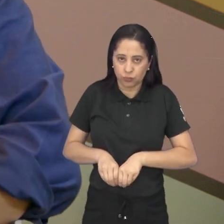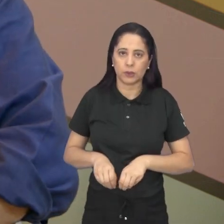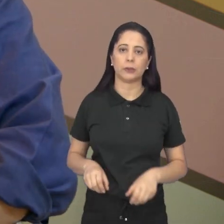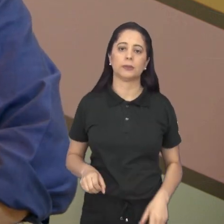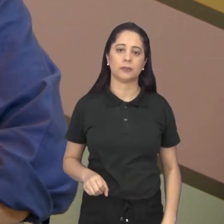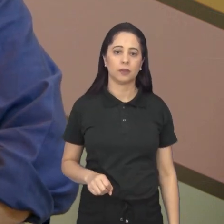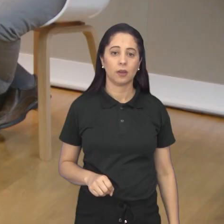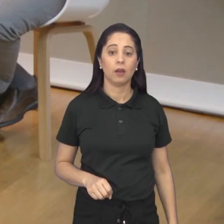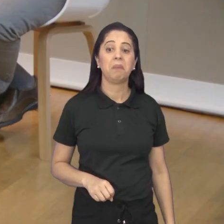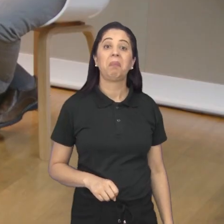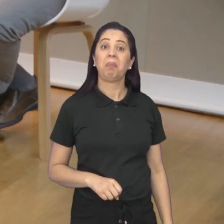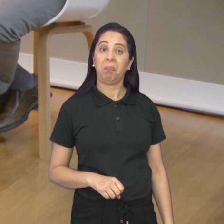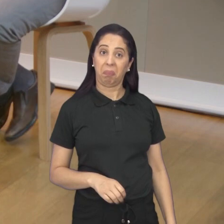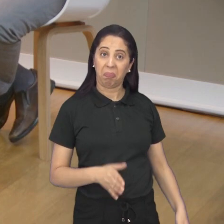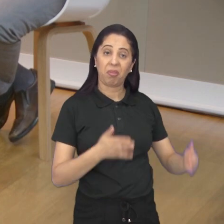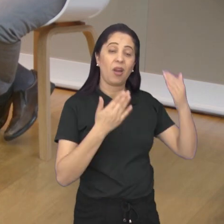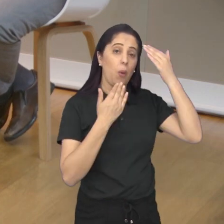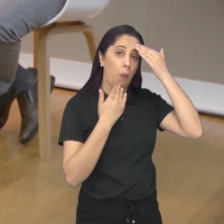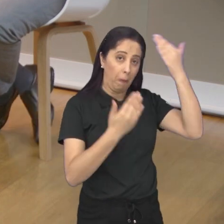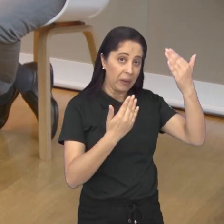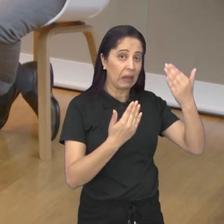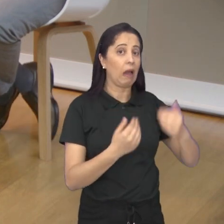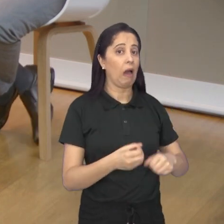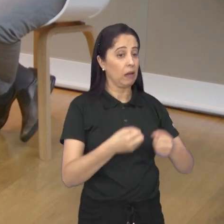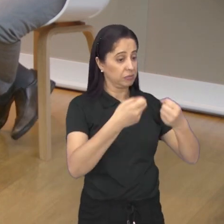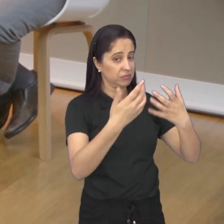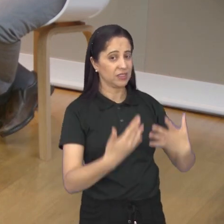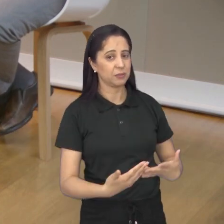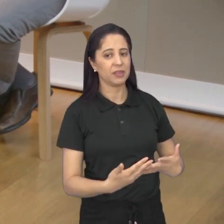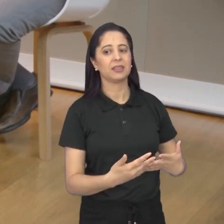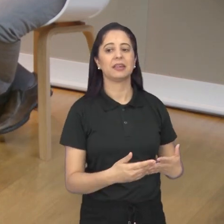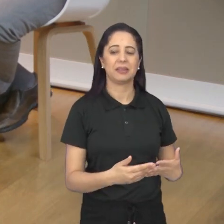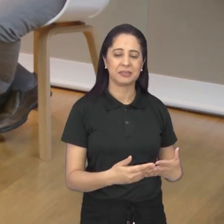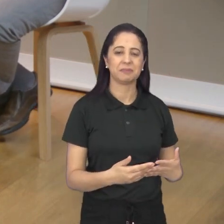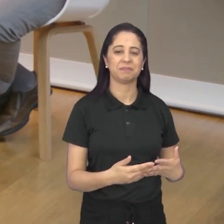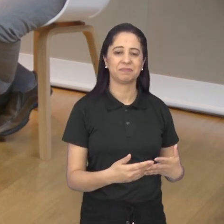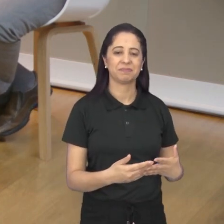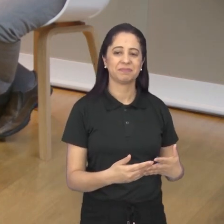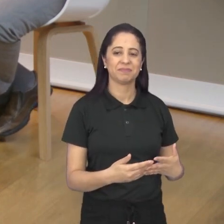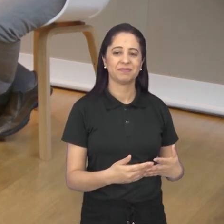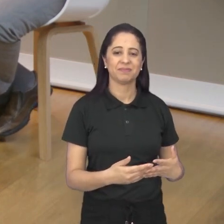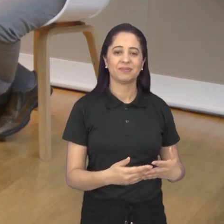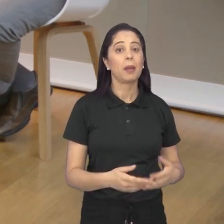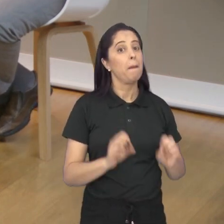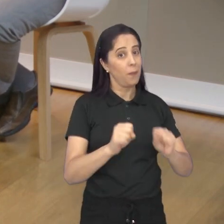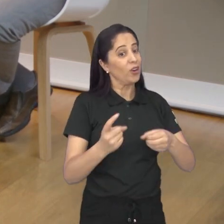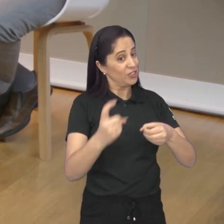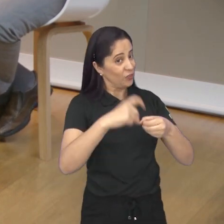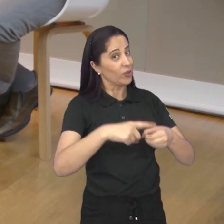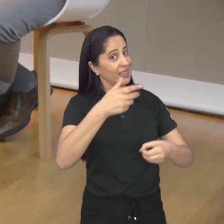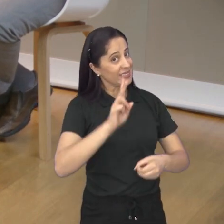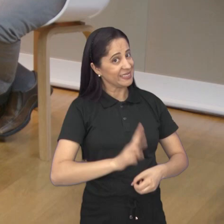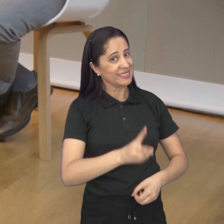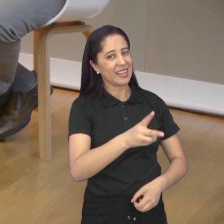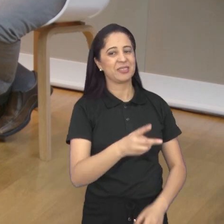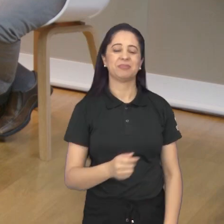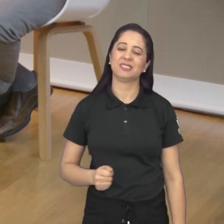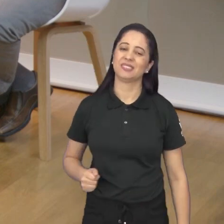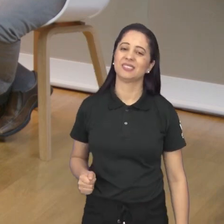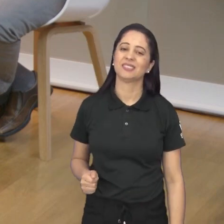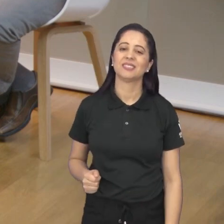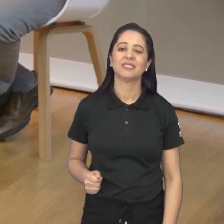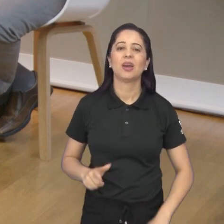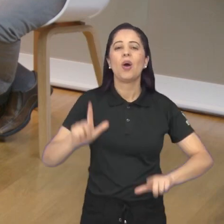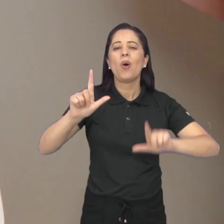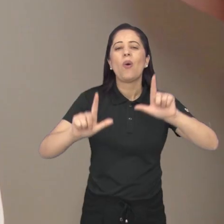emenda de novo. Ótimo, muito obrigada, doutor Gustavo. Foi ótima mais uma vez a sua participação. Eu que agradeço. Volte outras vezes. Estou à